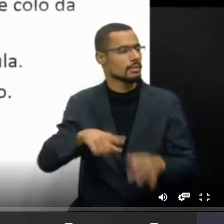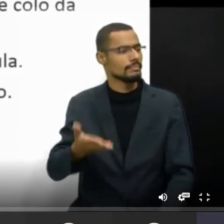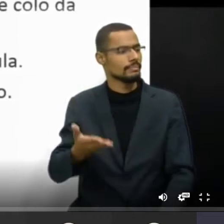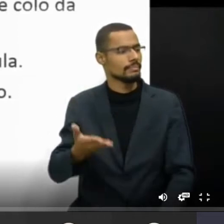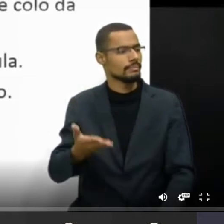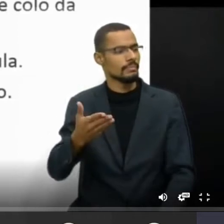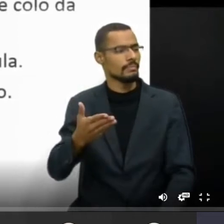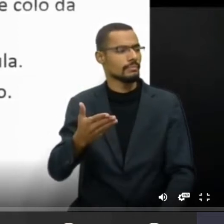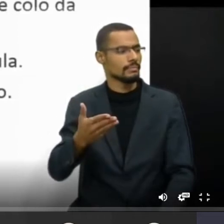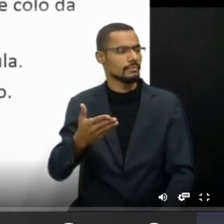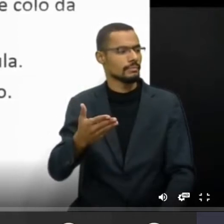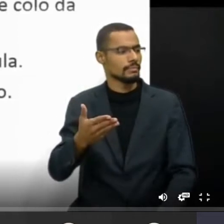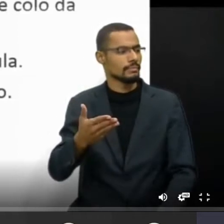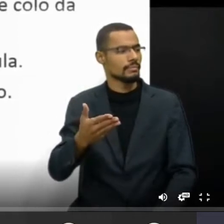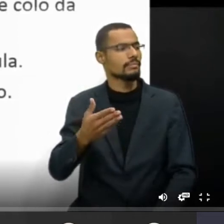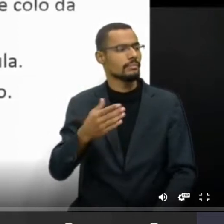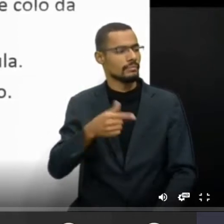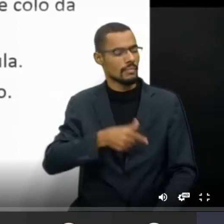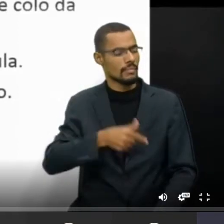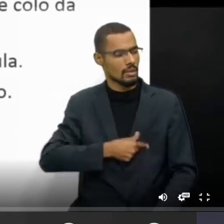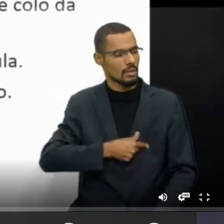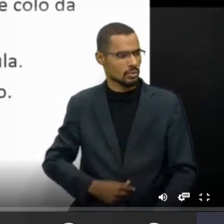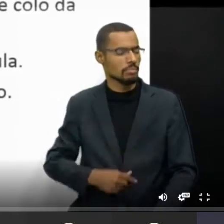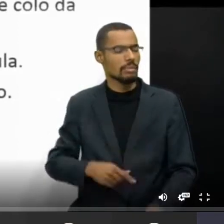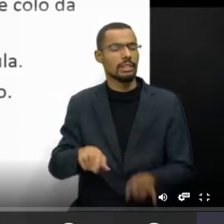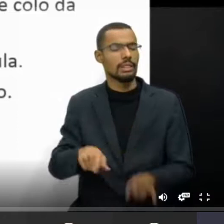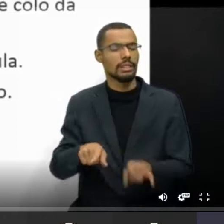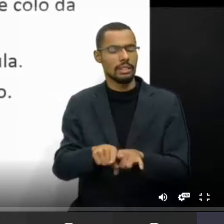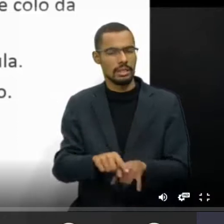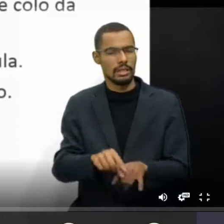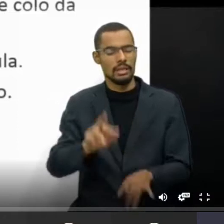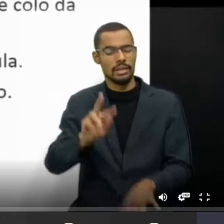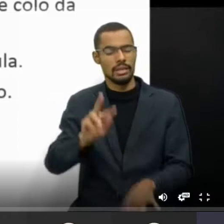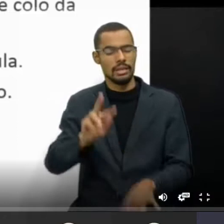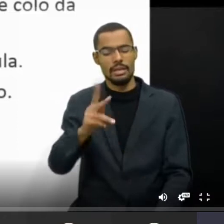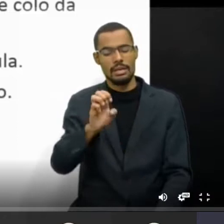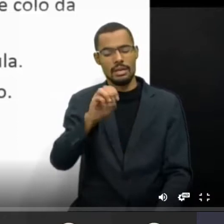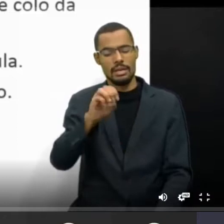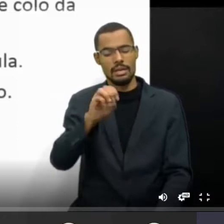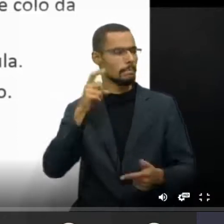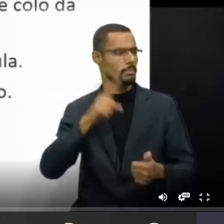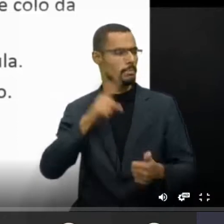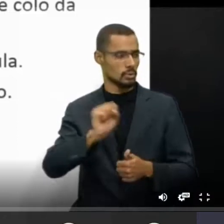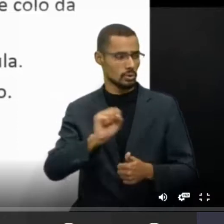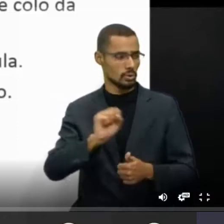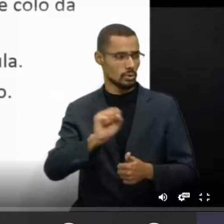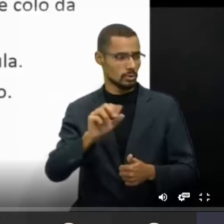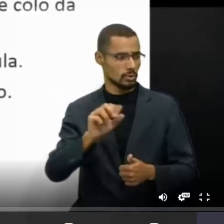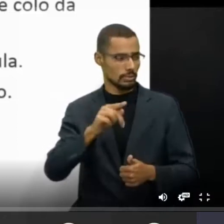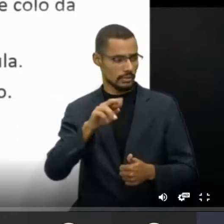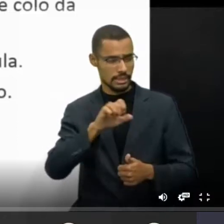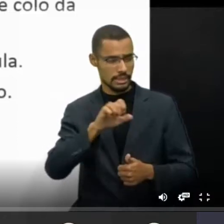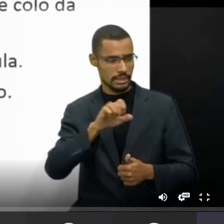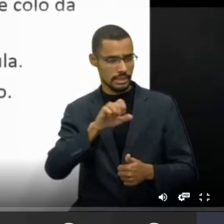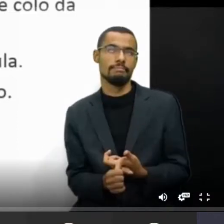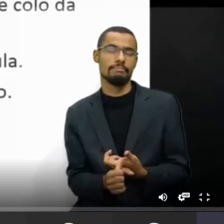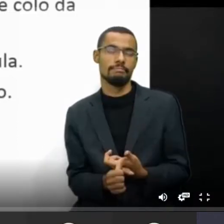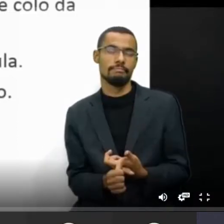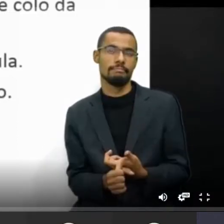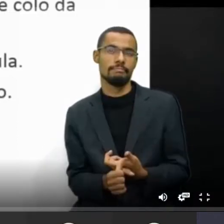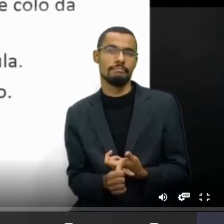vamos ver um corte de estômago, também corado com hematoxilina e eosina, onde nós temos as